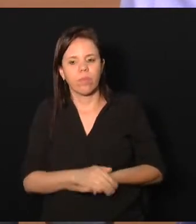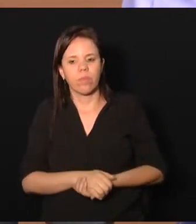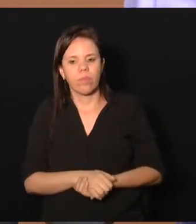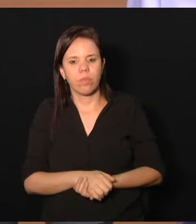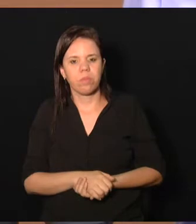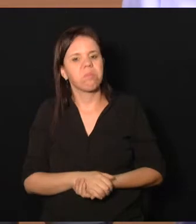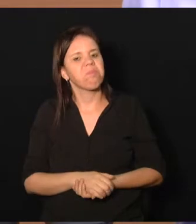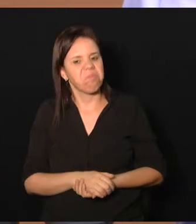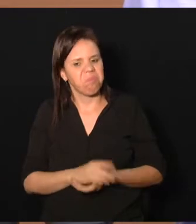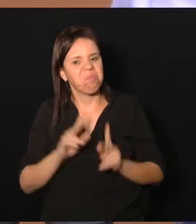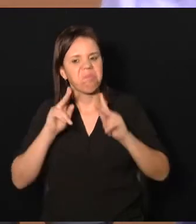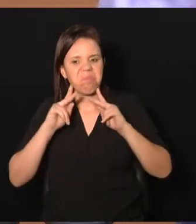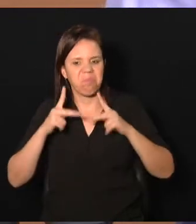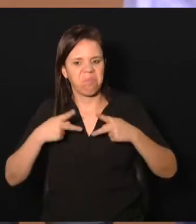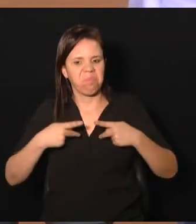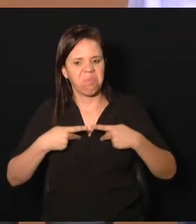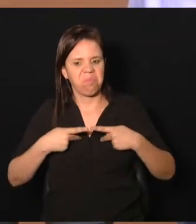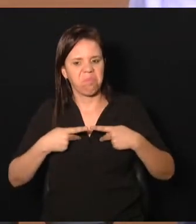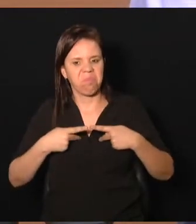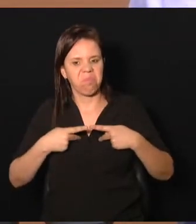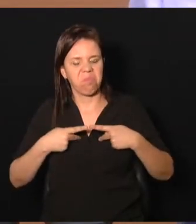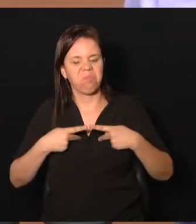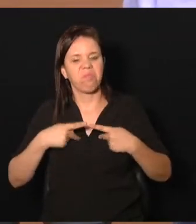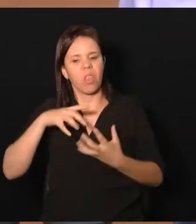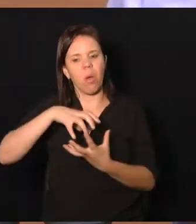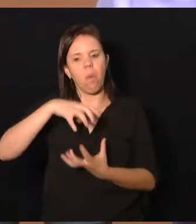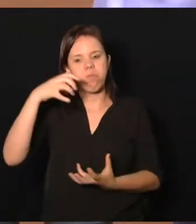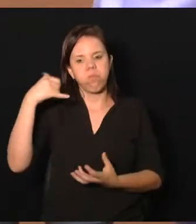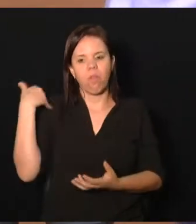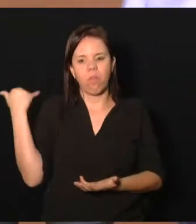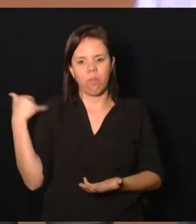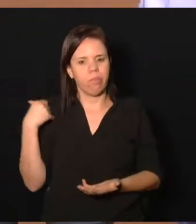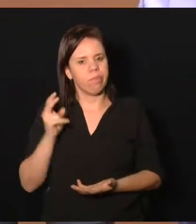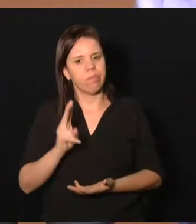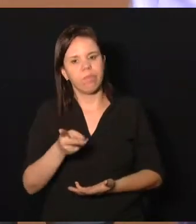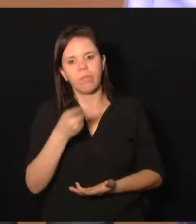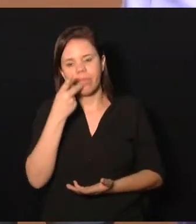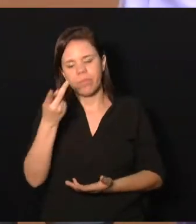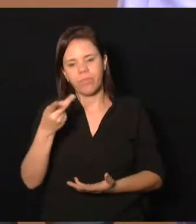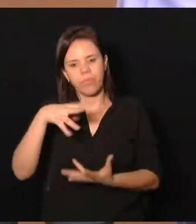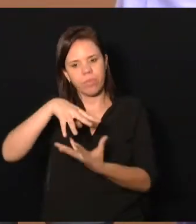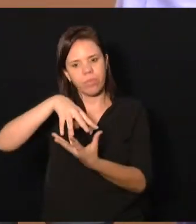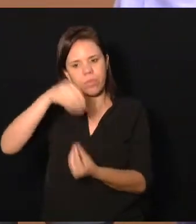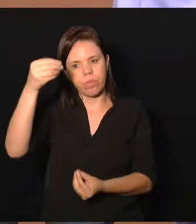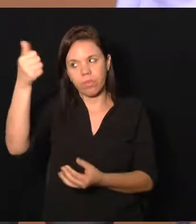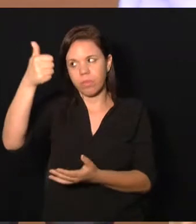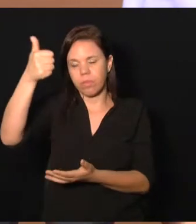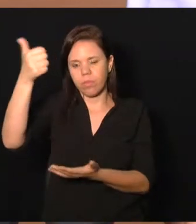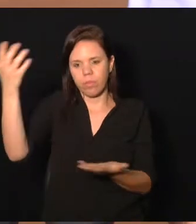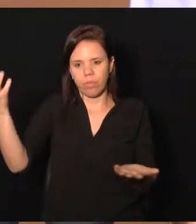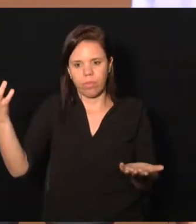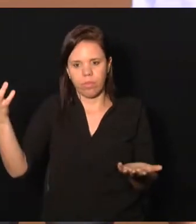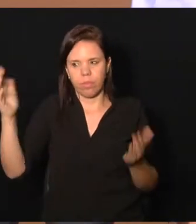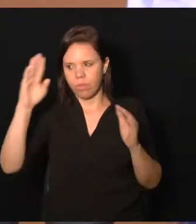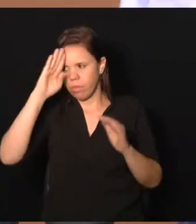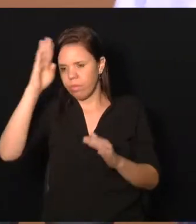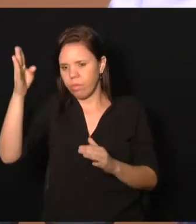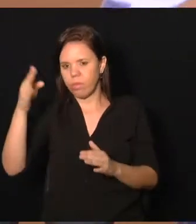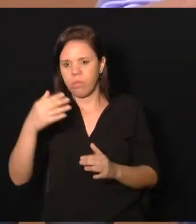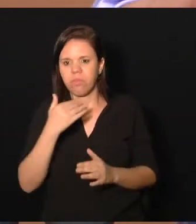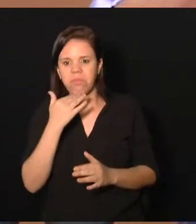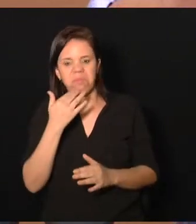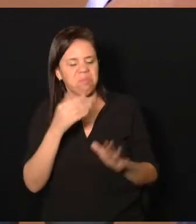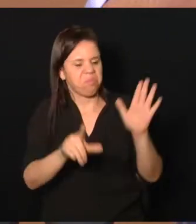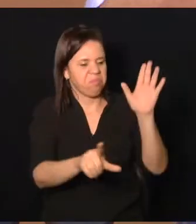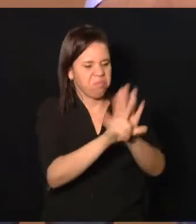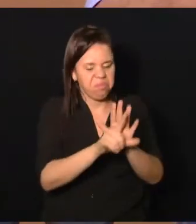é muito humano, né? Quando se fala em terceira idade, eu sempre falo que a alma tem que estar em primeiro lugar. Não adianta leis,